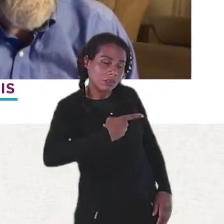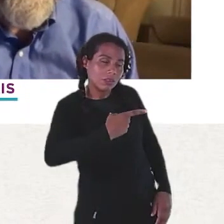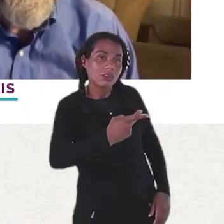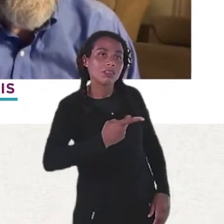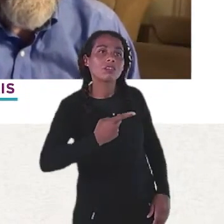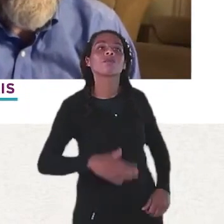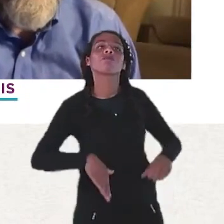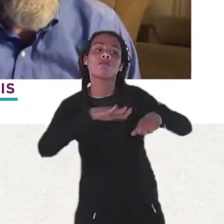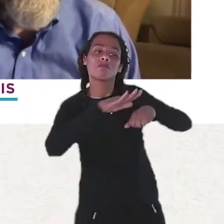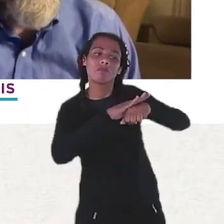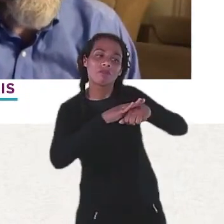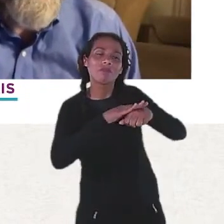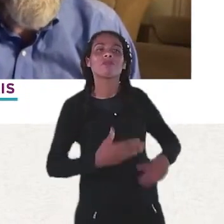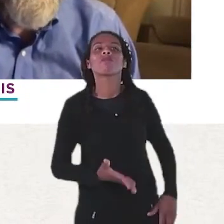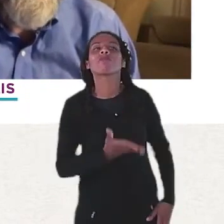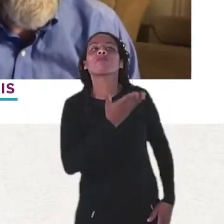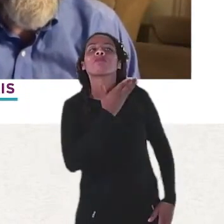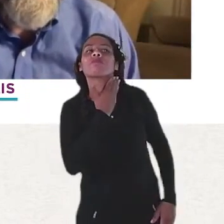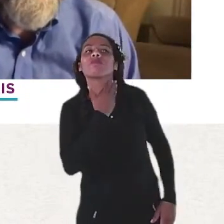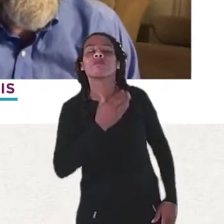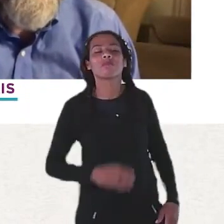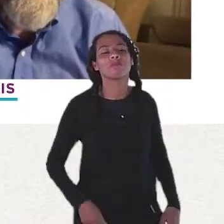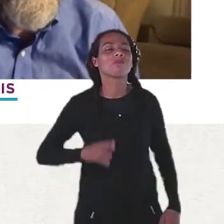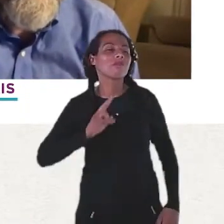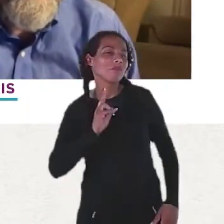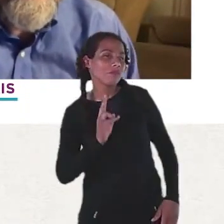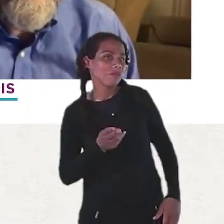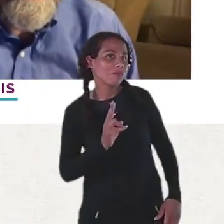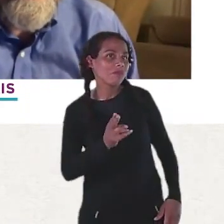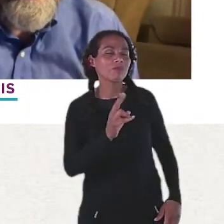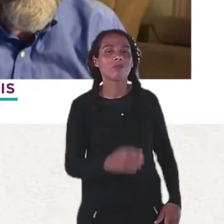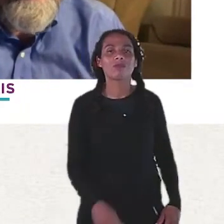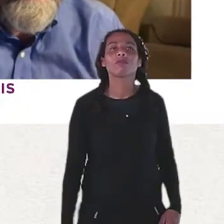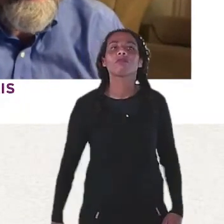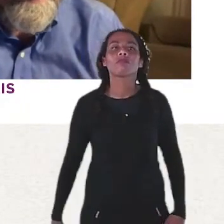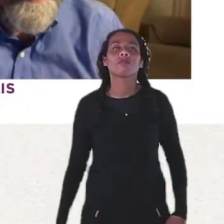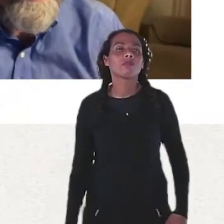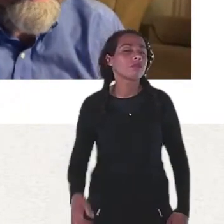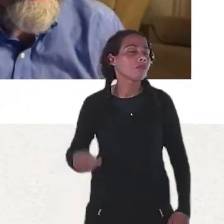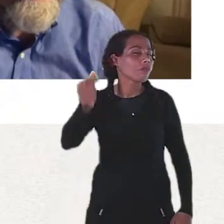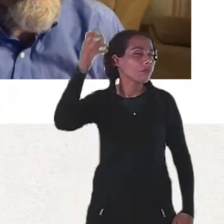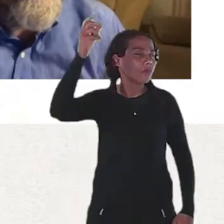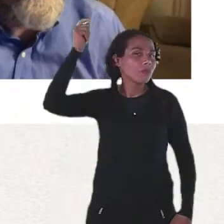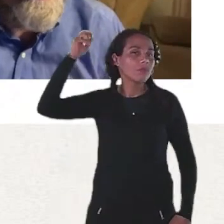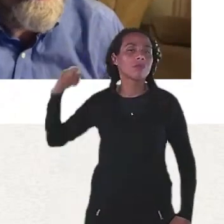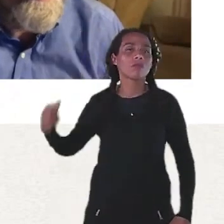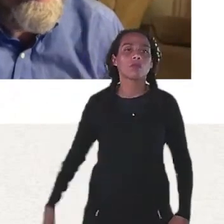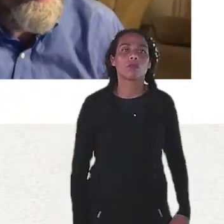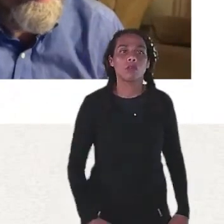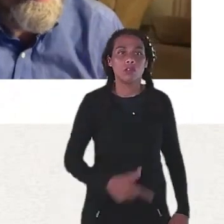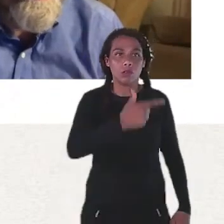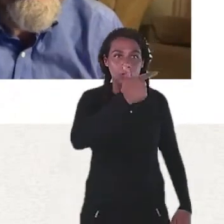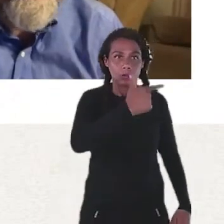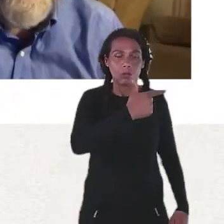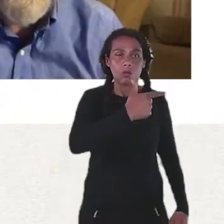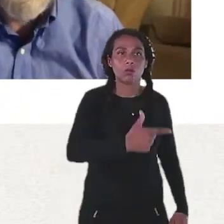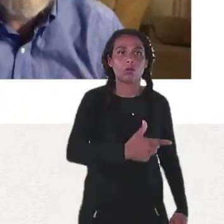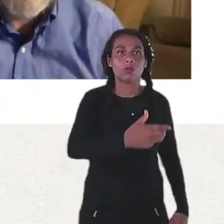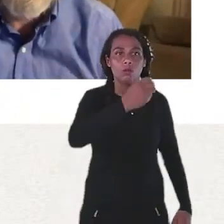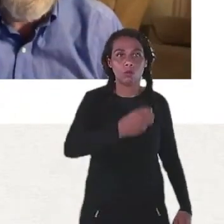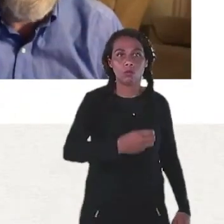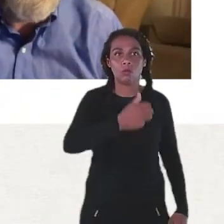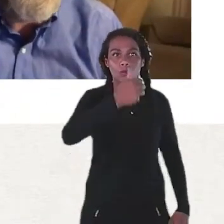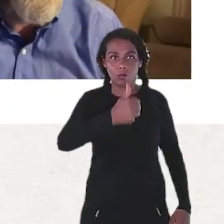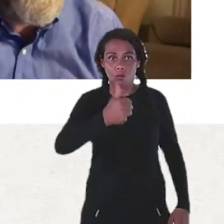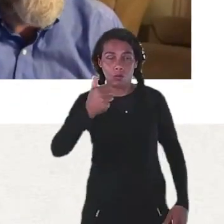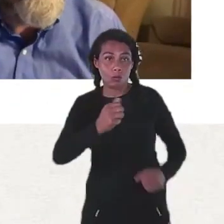né, das nossas conversas desde 2011, quando o Muito Além do Nosso